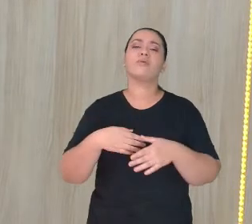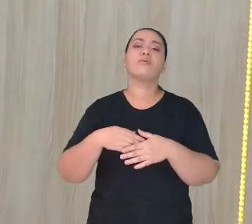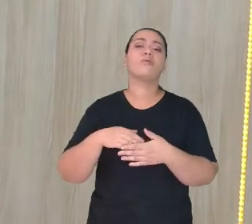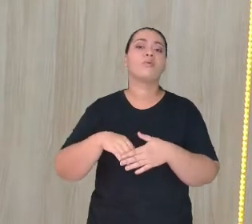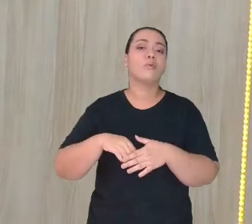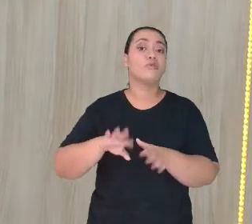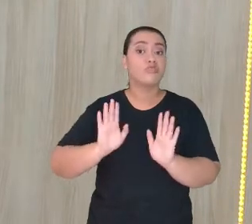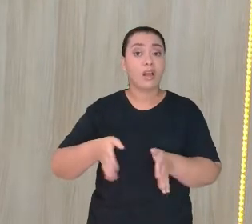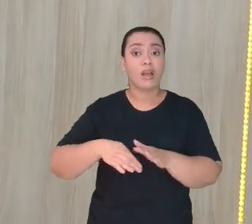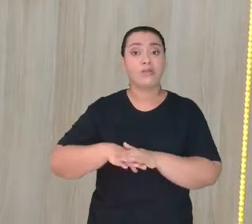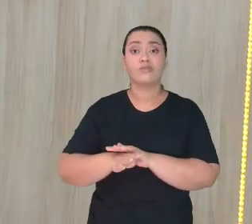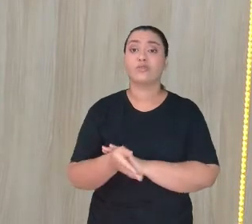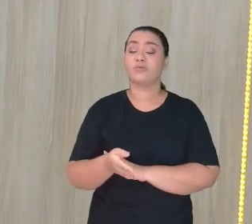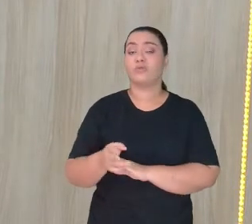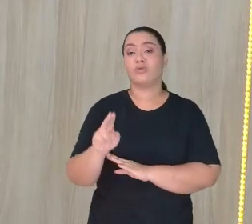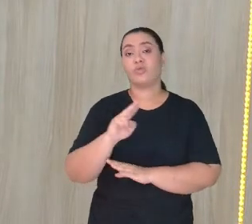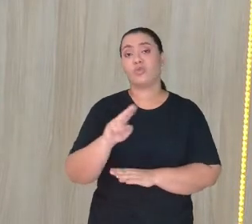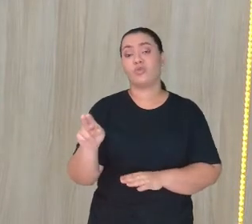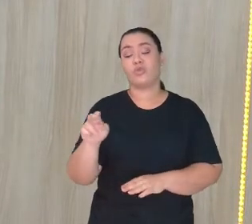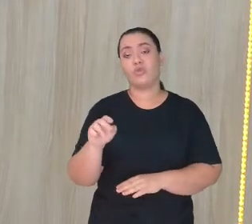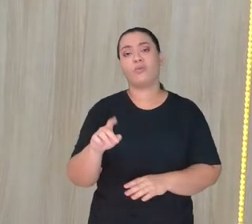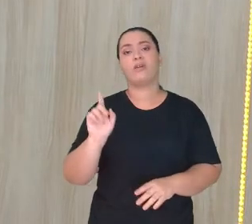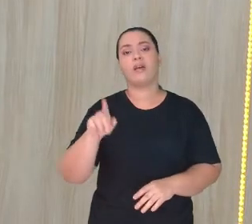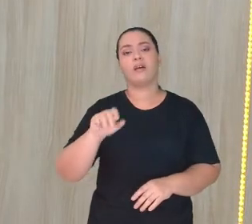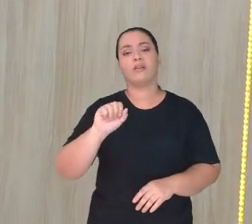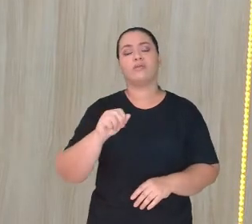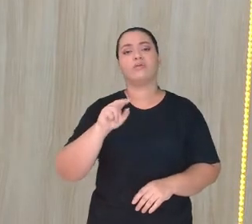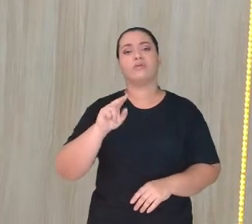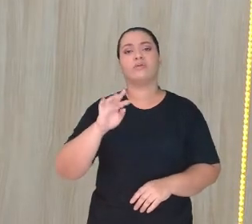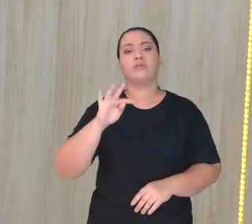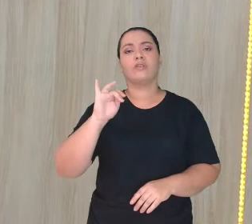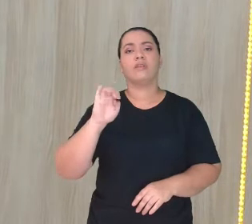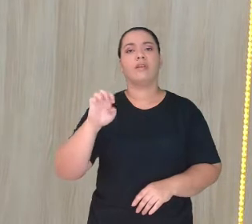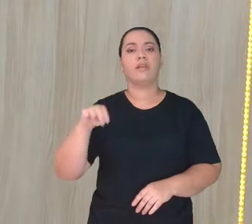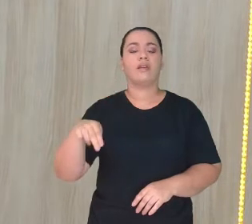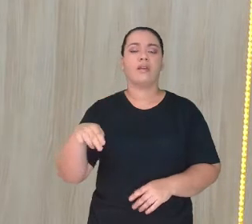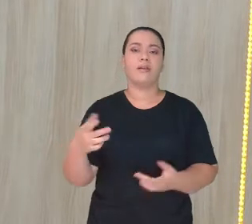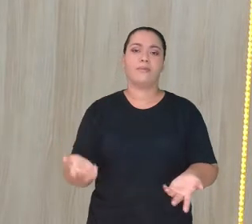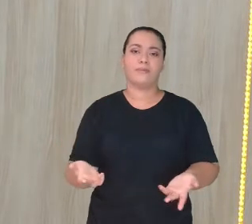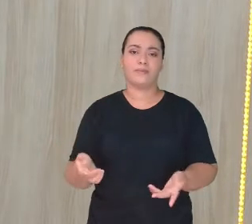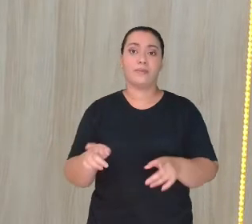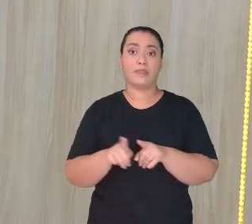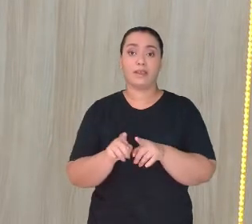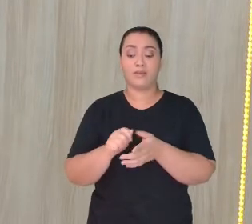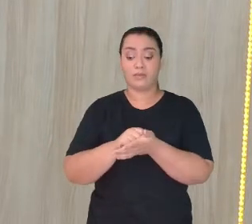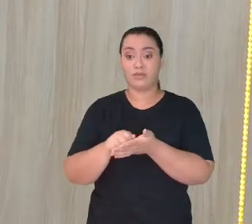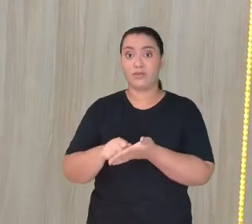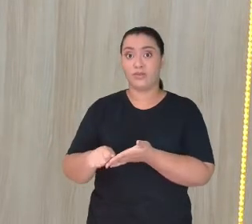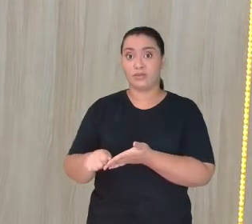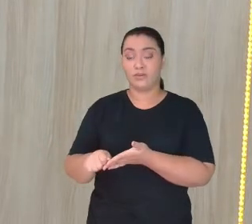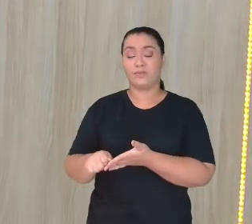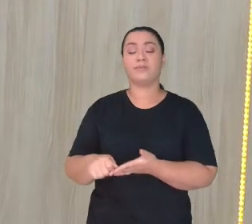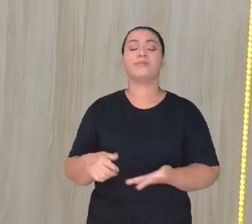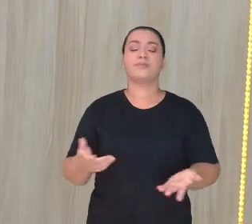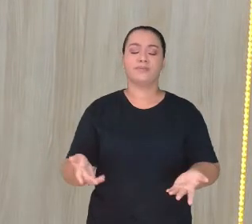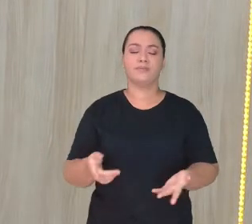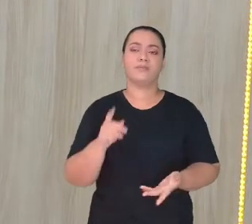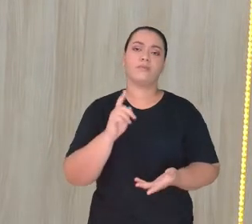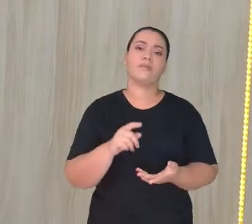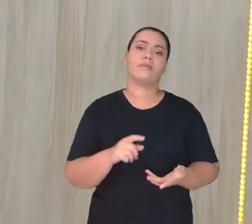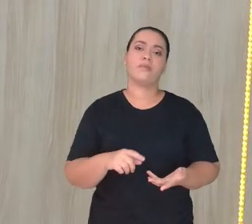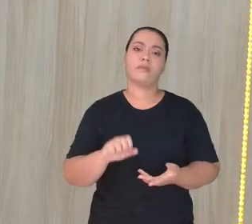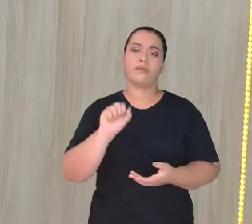o quê? O sutiã, que, inclusive, a gente conseguiu abrasileirar a escrita. Então, você pode escrever